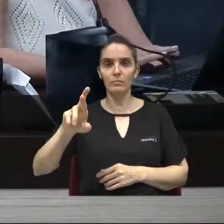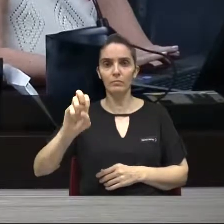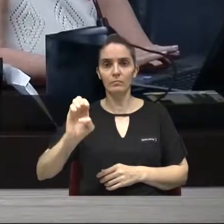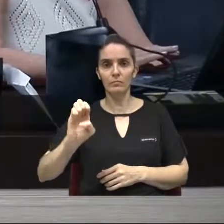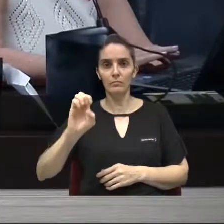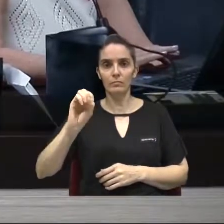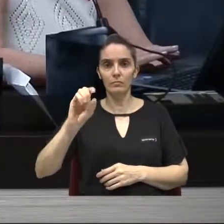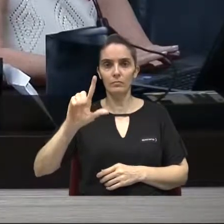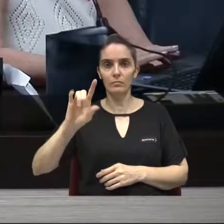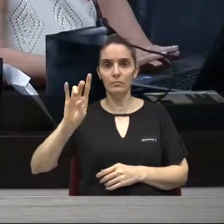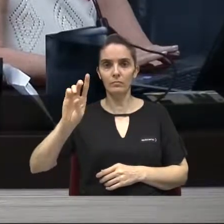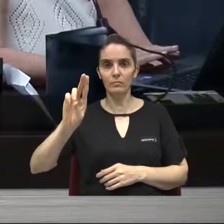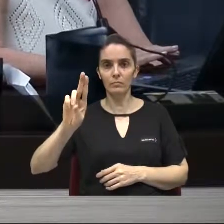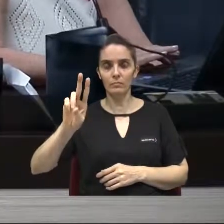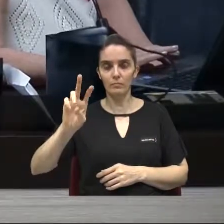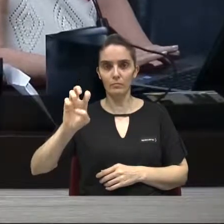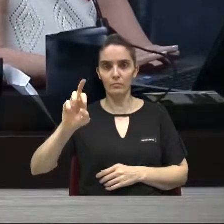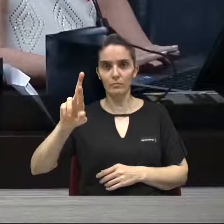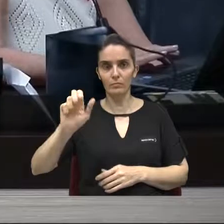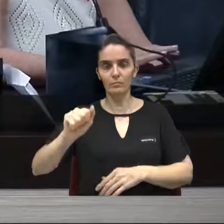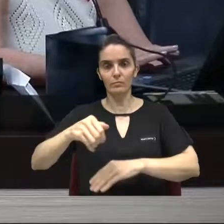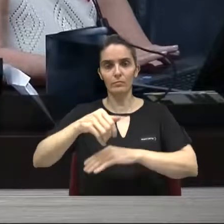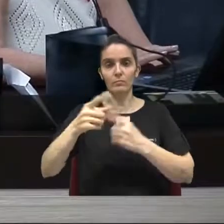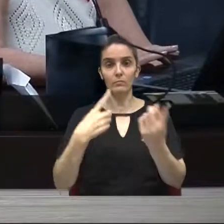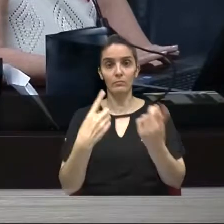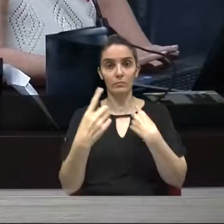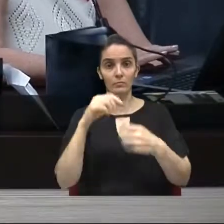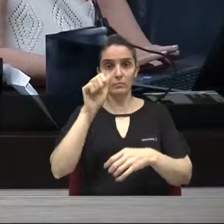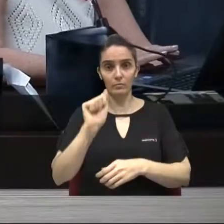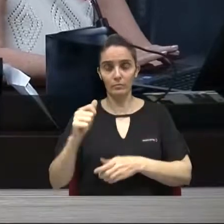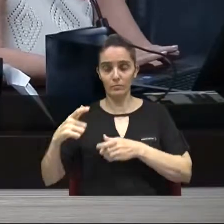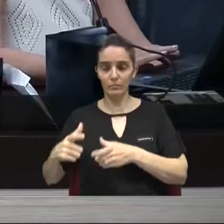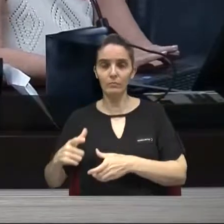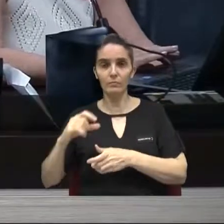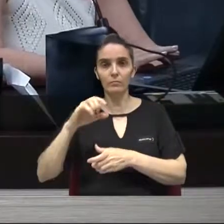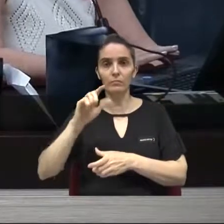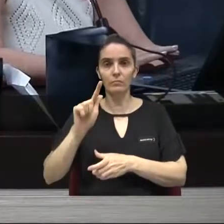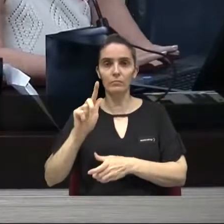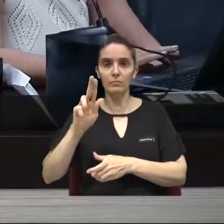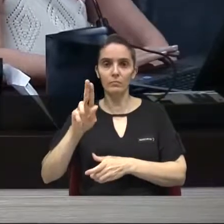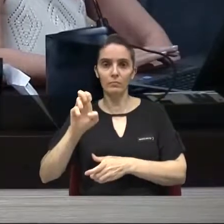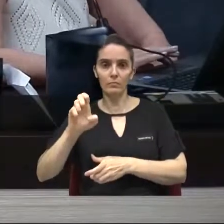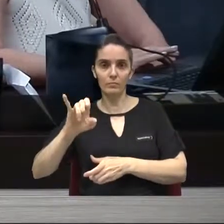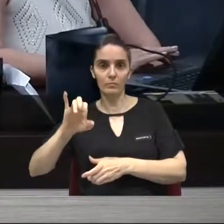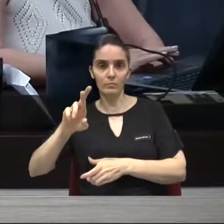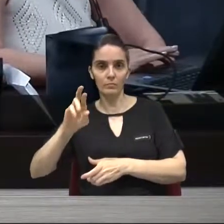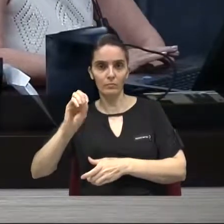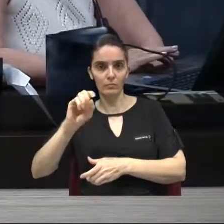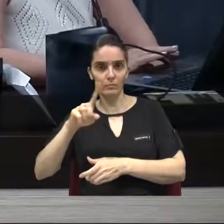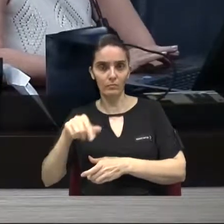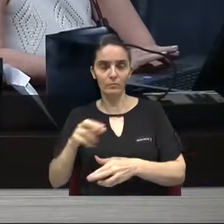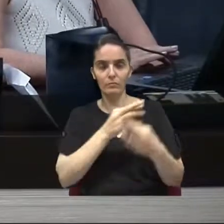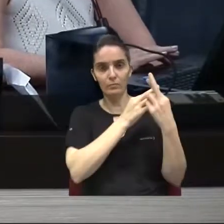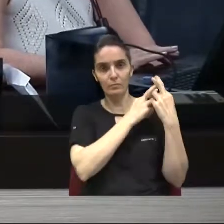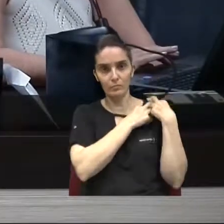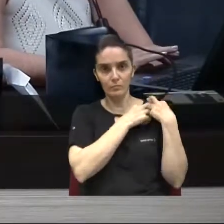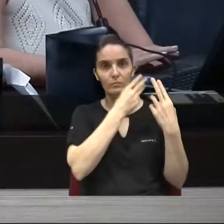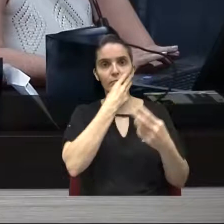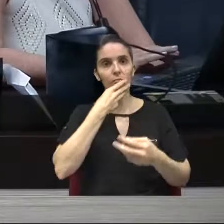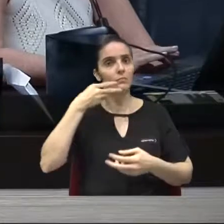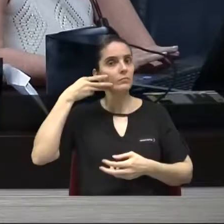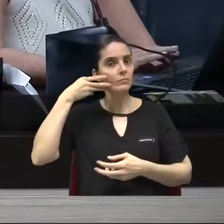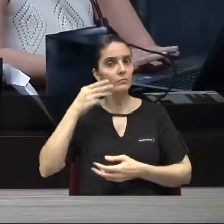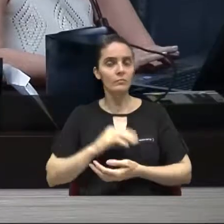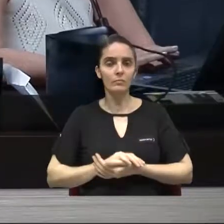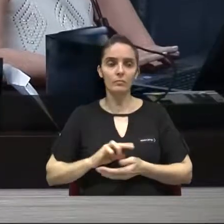de Oliveira na Avenida A, Parque Industrial Souza Queiroz, do município de Limeira. Autoria Maraísa Matos